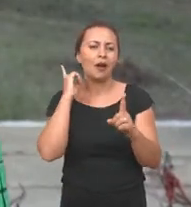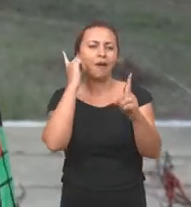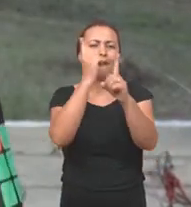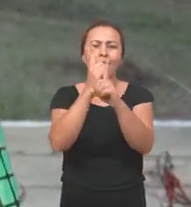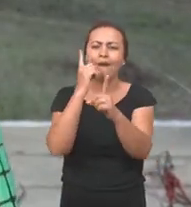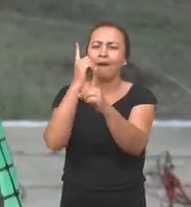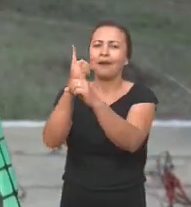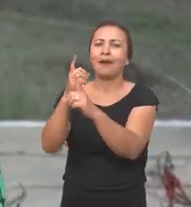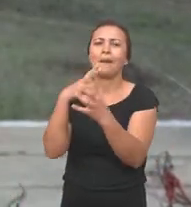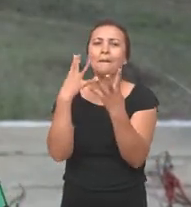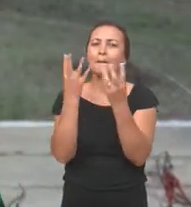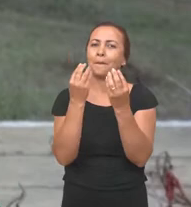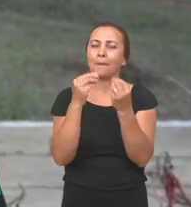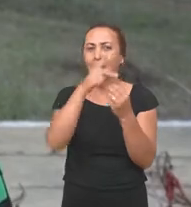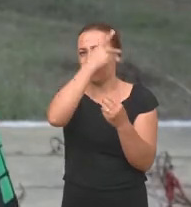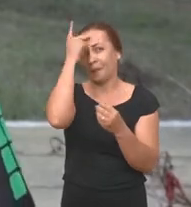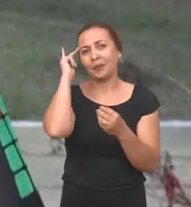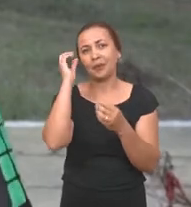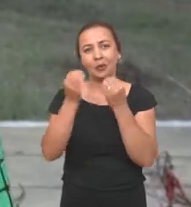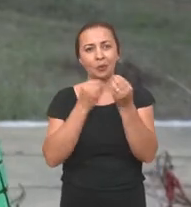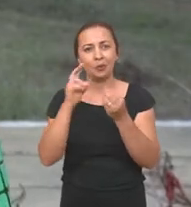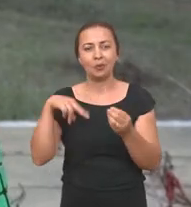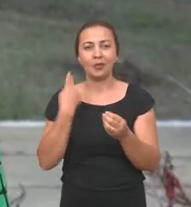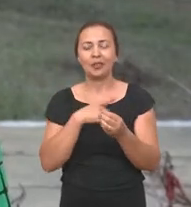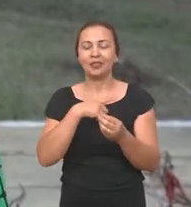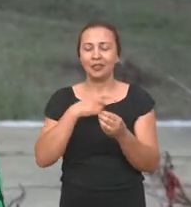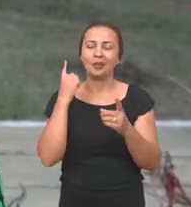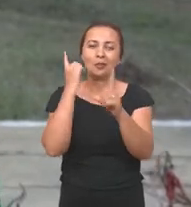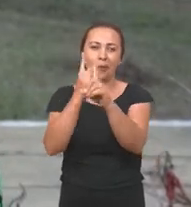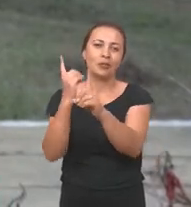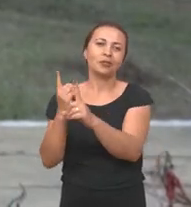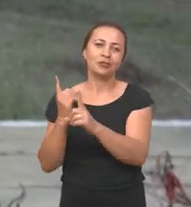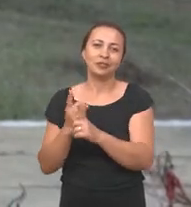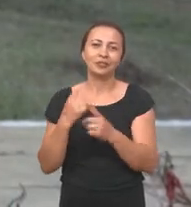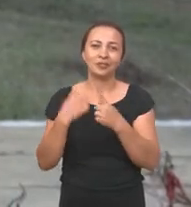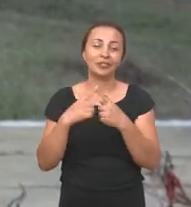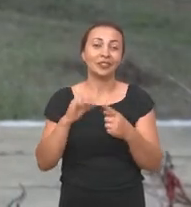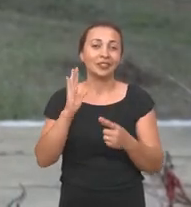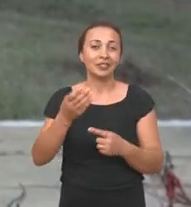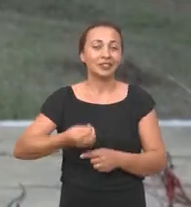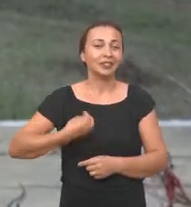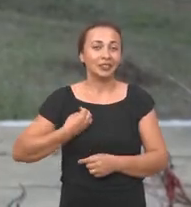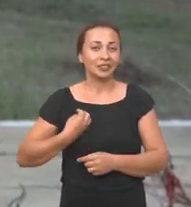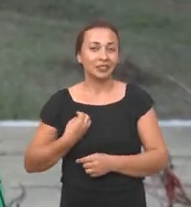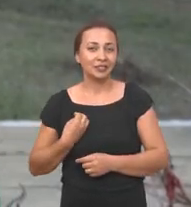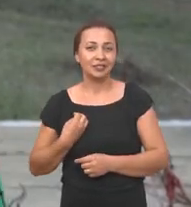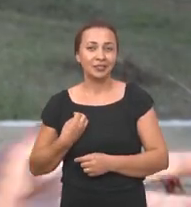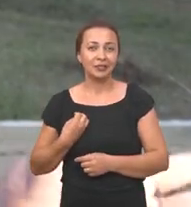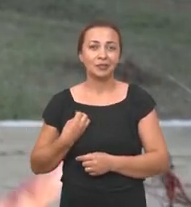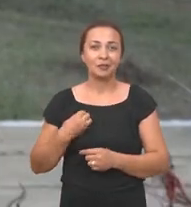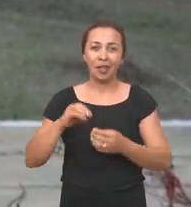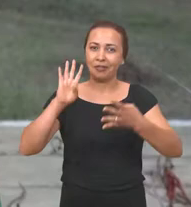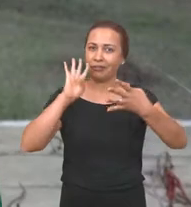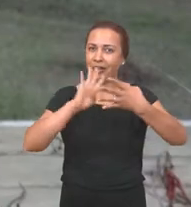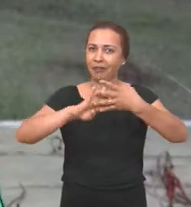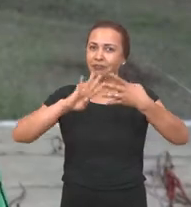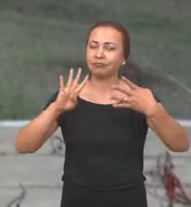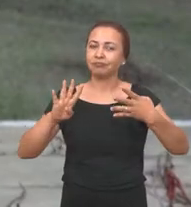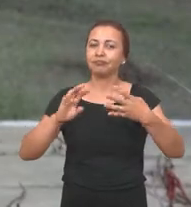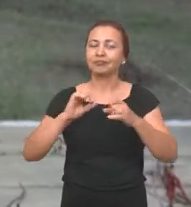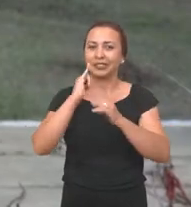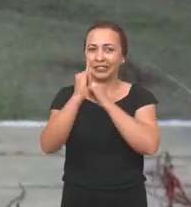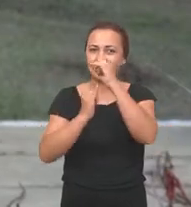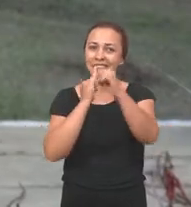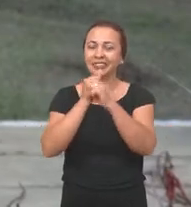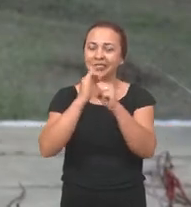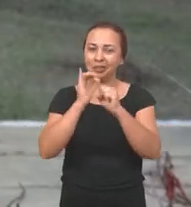muitas pessoas, né, como eu sei que a gente tem alcançado bastante, porque ele já está na rede, né, há algum tempo, e a